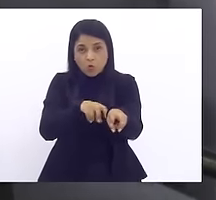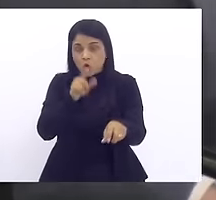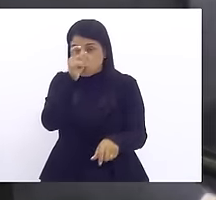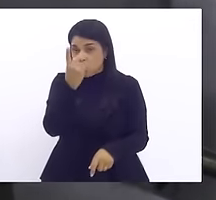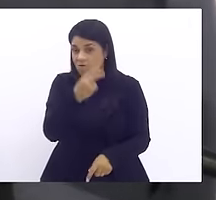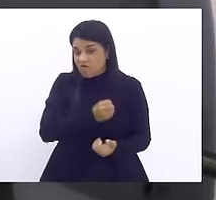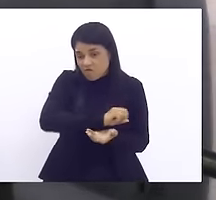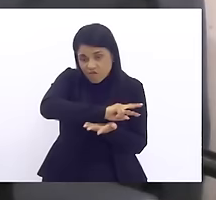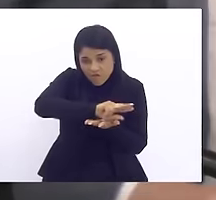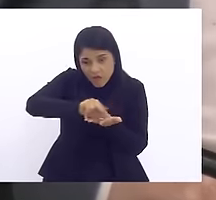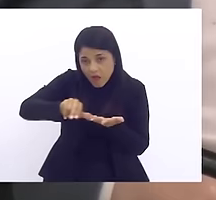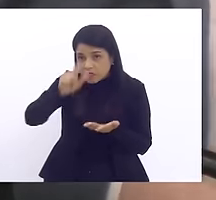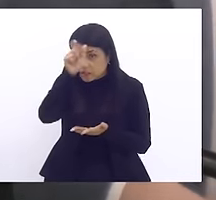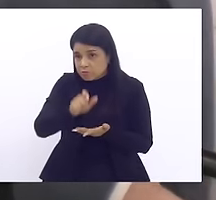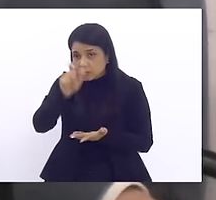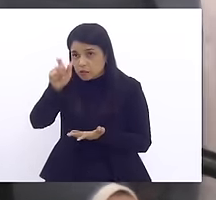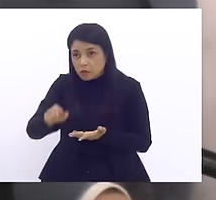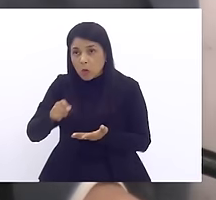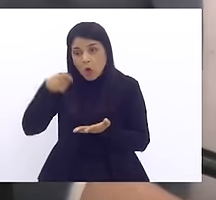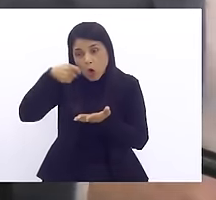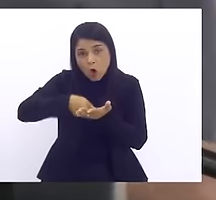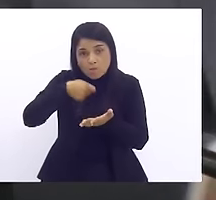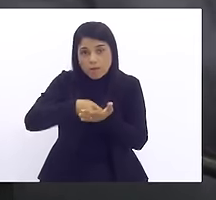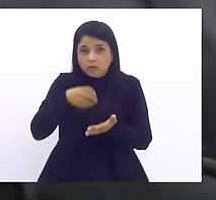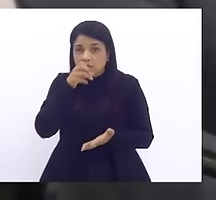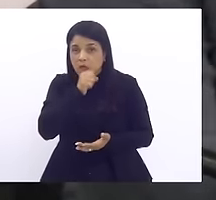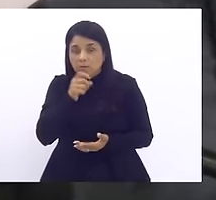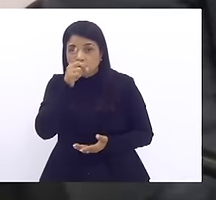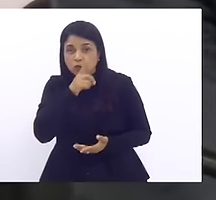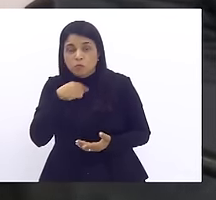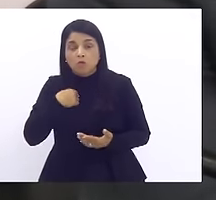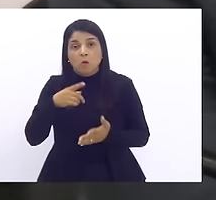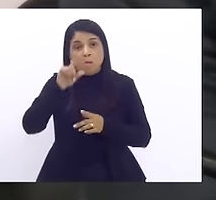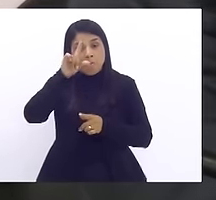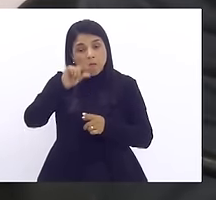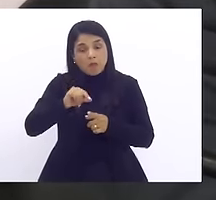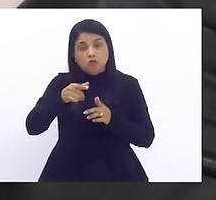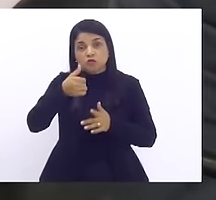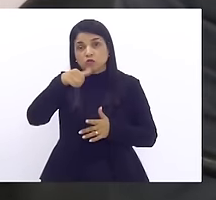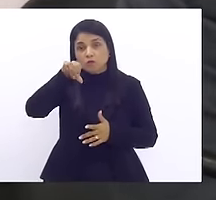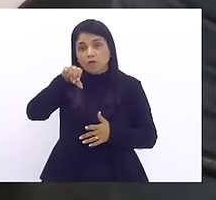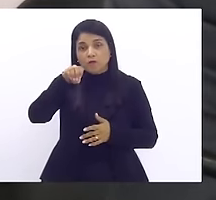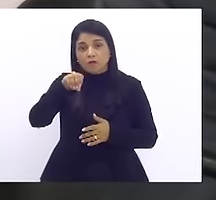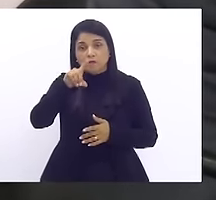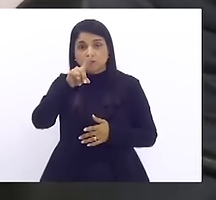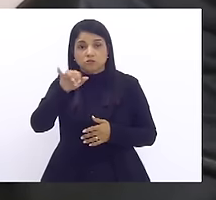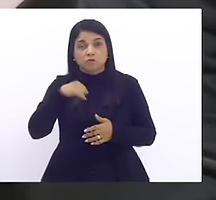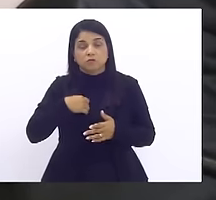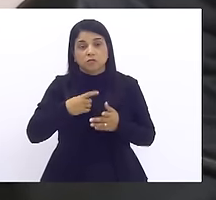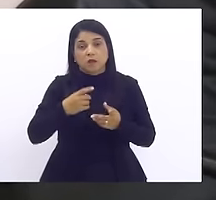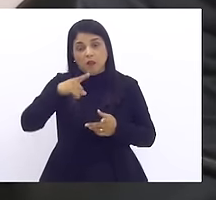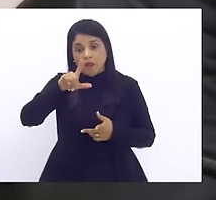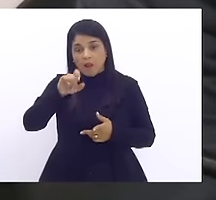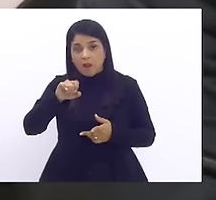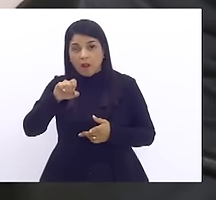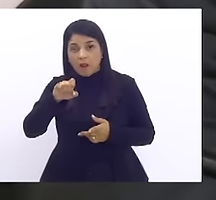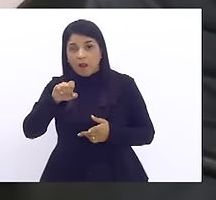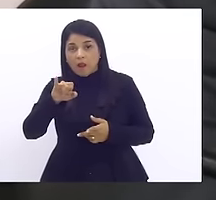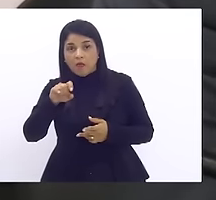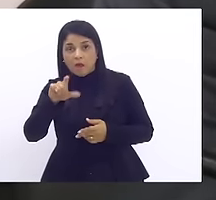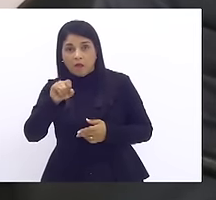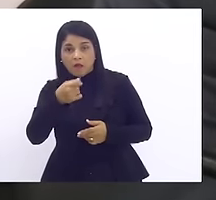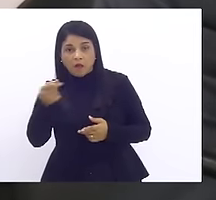falando que foi teve um leilão menos 60 90 dias o que que ela ganha se ela tem como comprovar nada